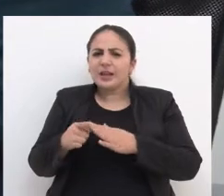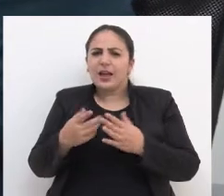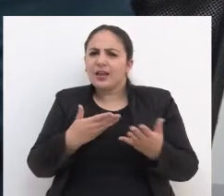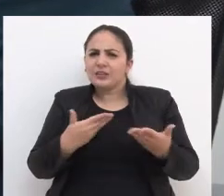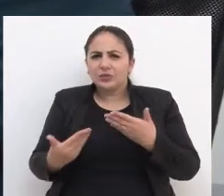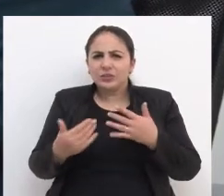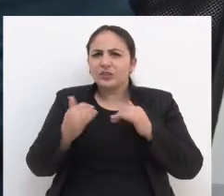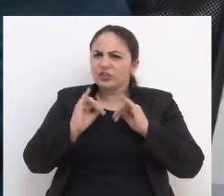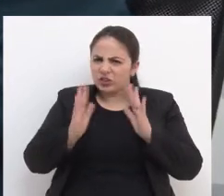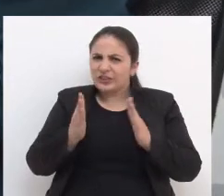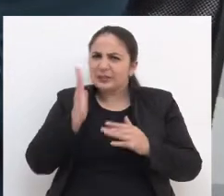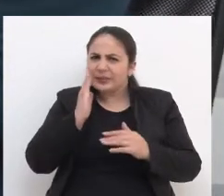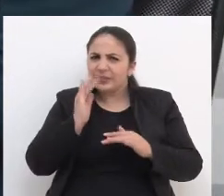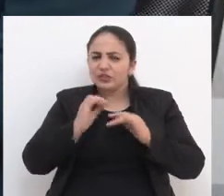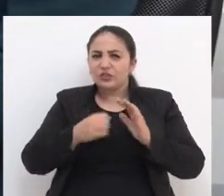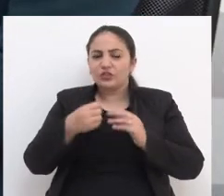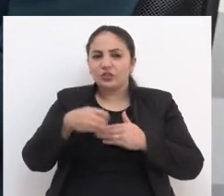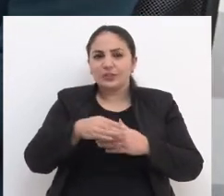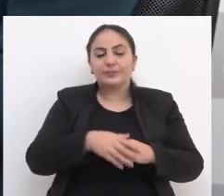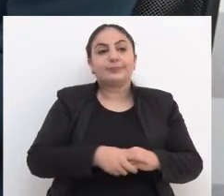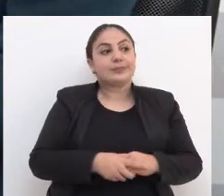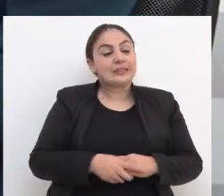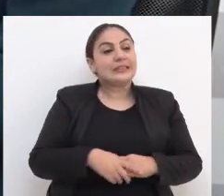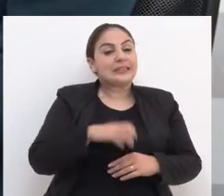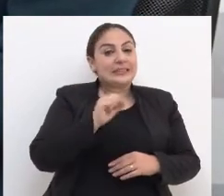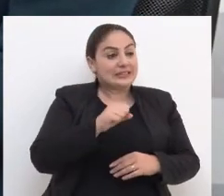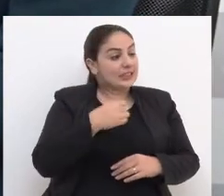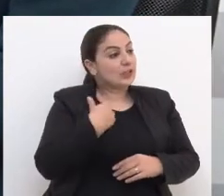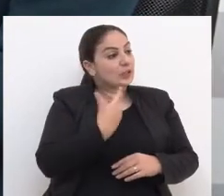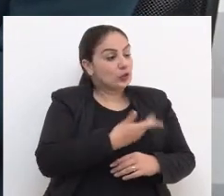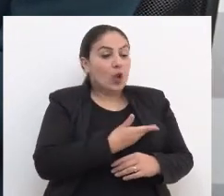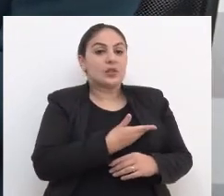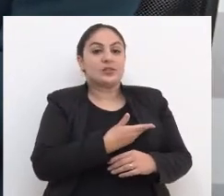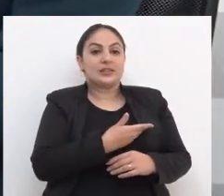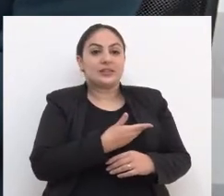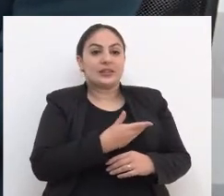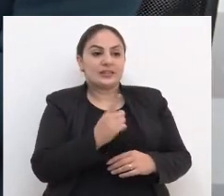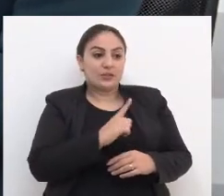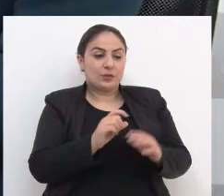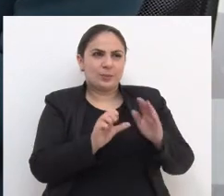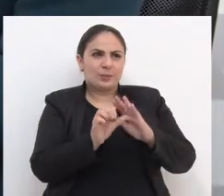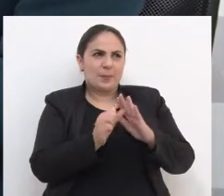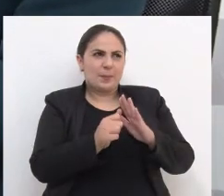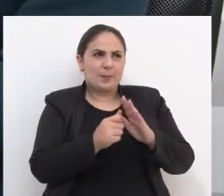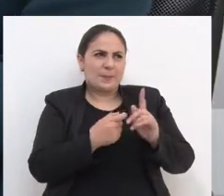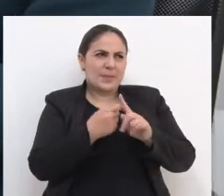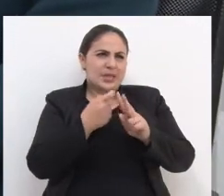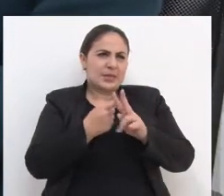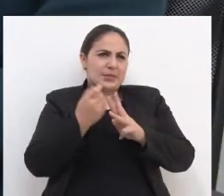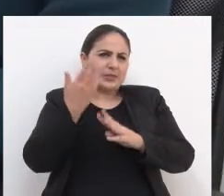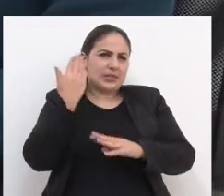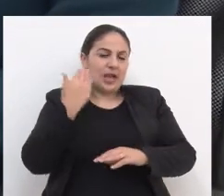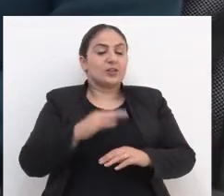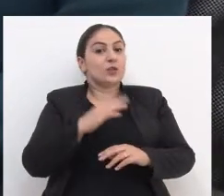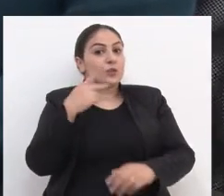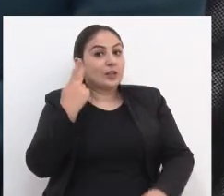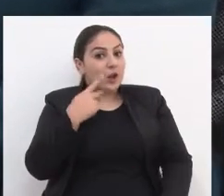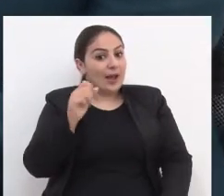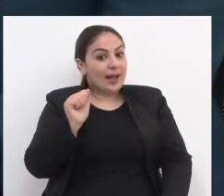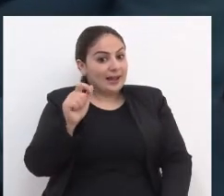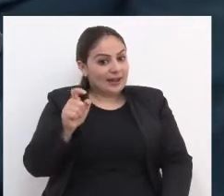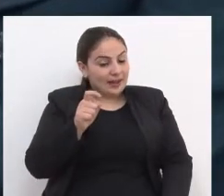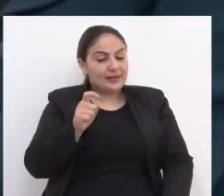Já esperava esta indicação? Sim, recebemos naturalmente. Questão de alguns meses atrás, o vereador Alex Necker, que até então